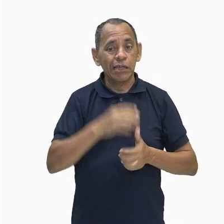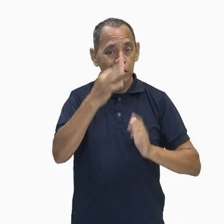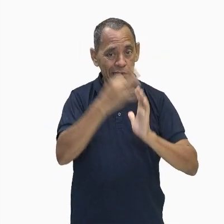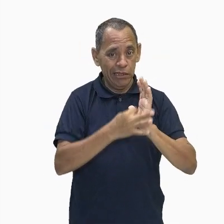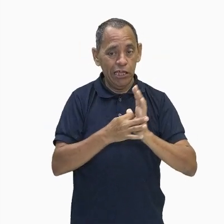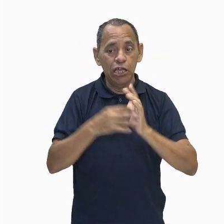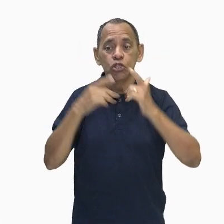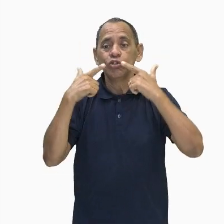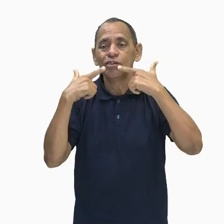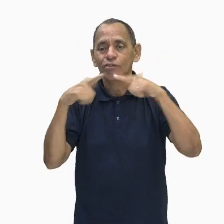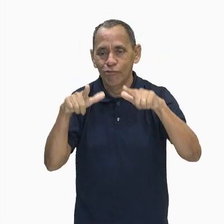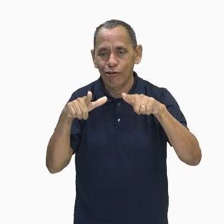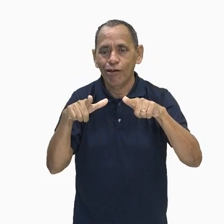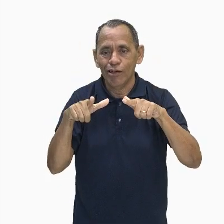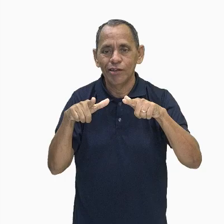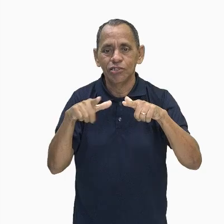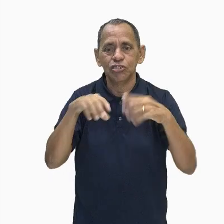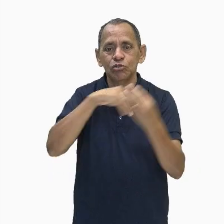daquilo? Se eu tiro